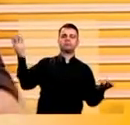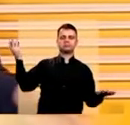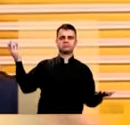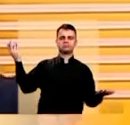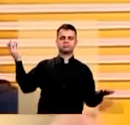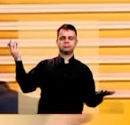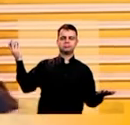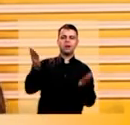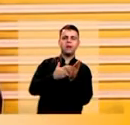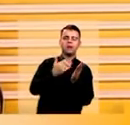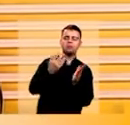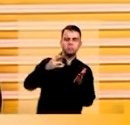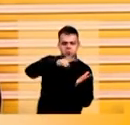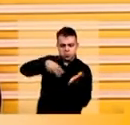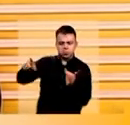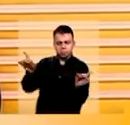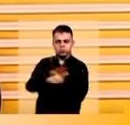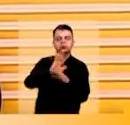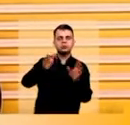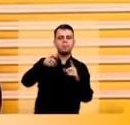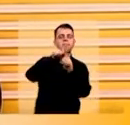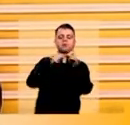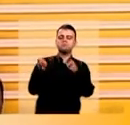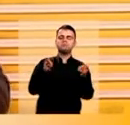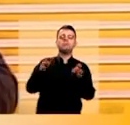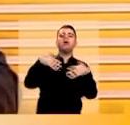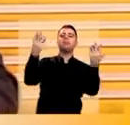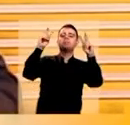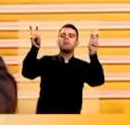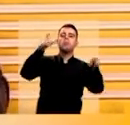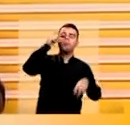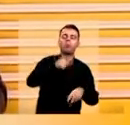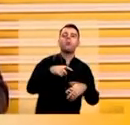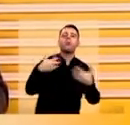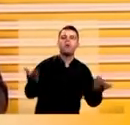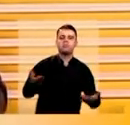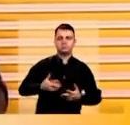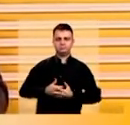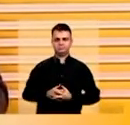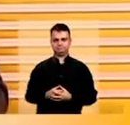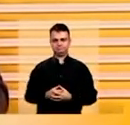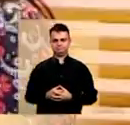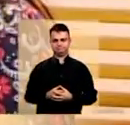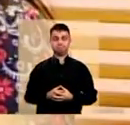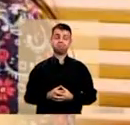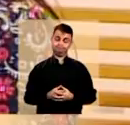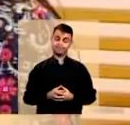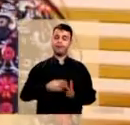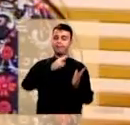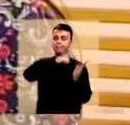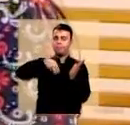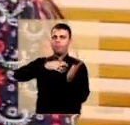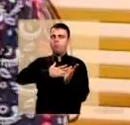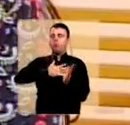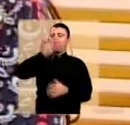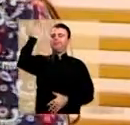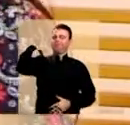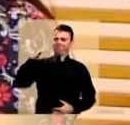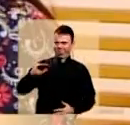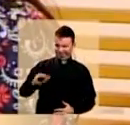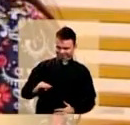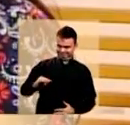leitura? Quantos livros atualmente você lê por mês? Que tipo de tema que te interessa? Eu comecei a ler